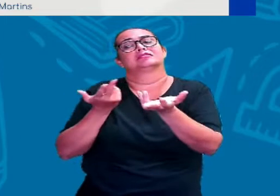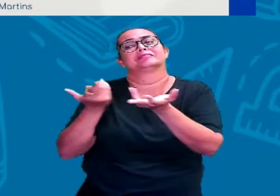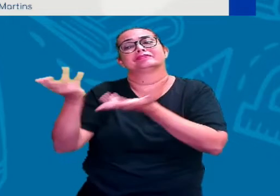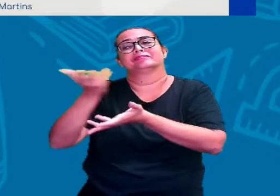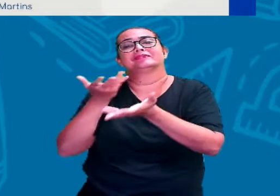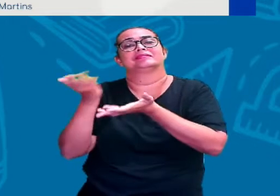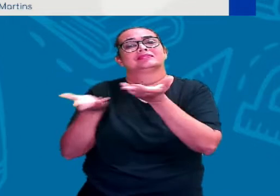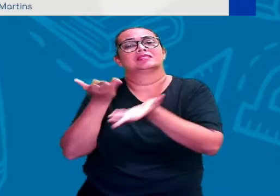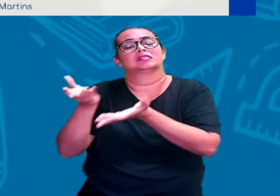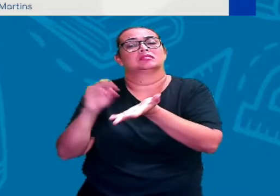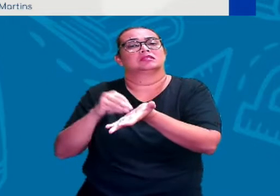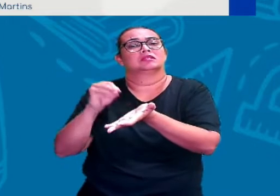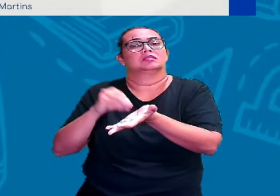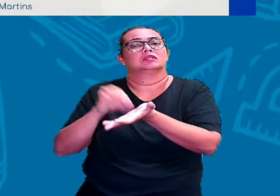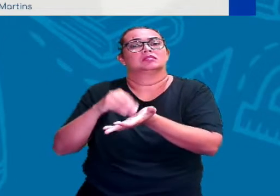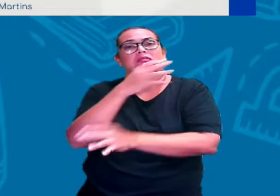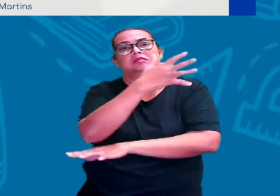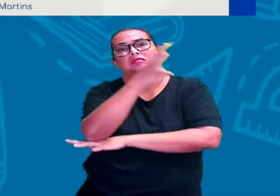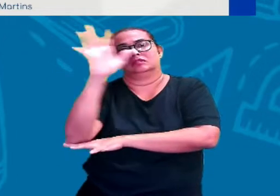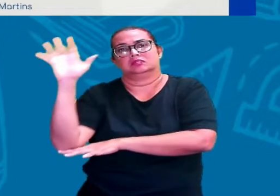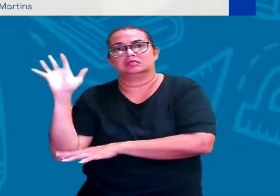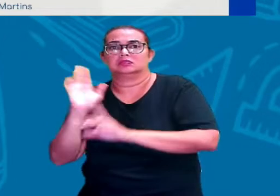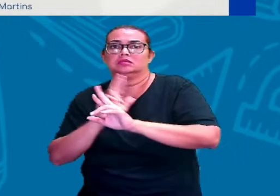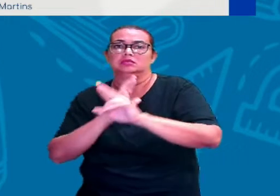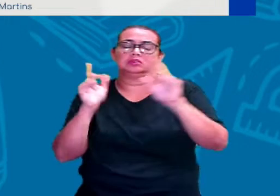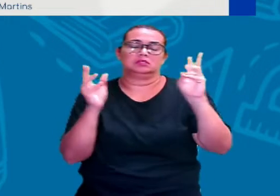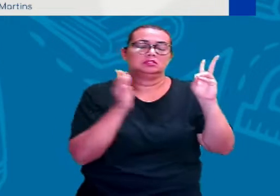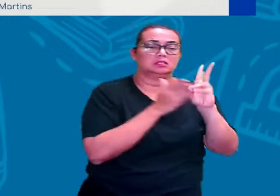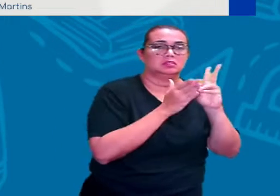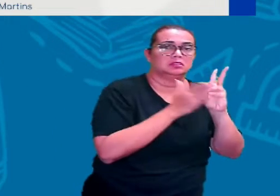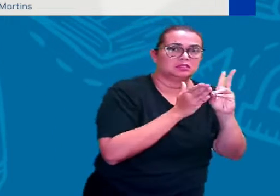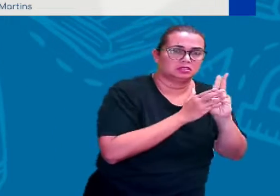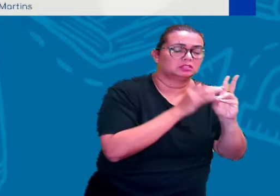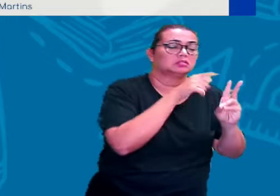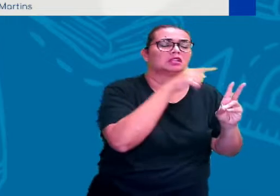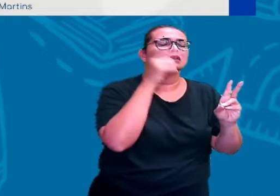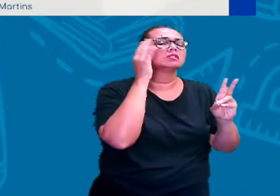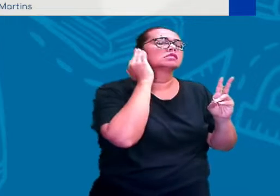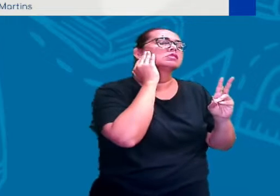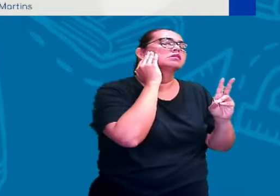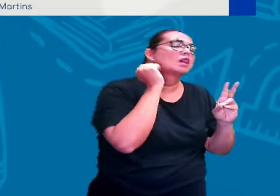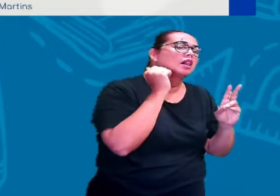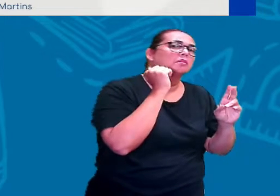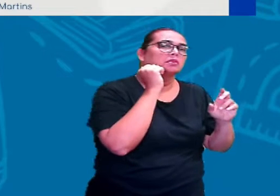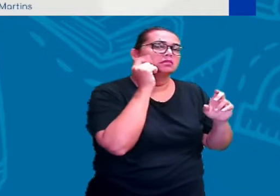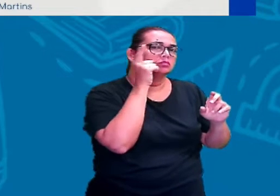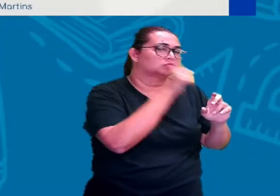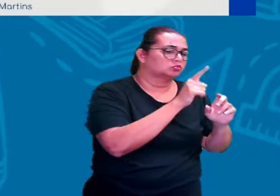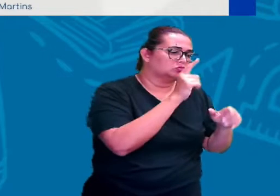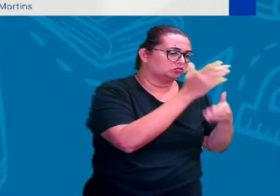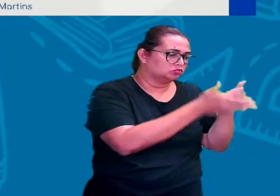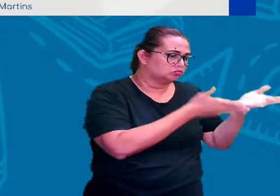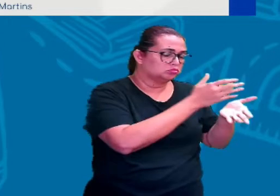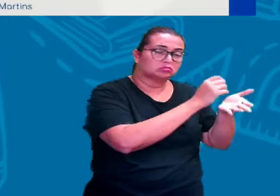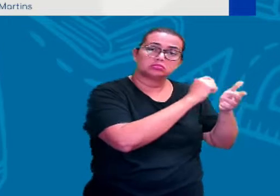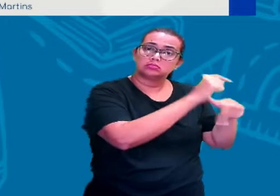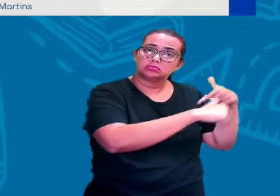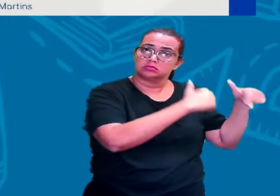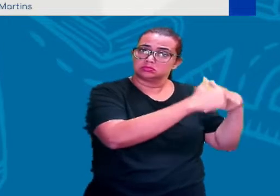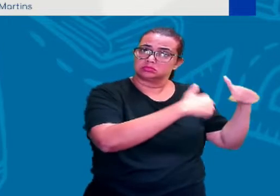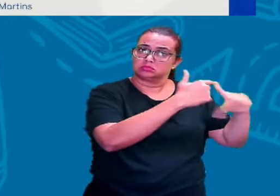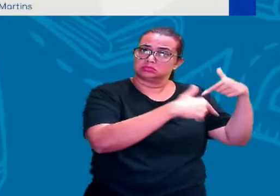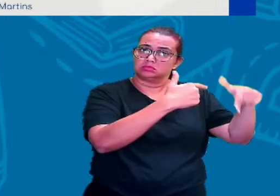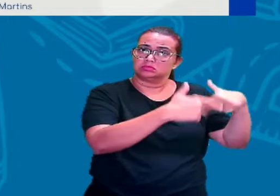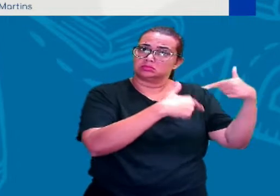povos indígenas, eles conseguem, né, historicamente, sempre foi assim, né, fazer as suas atividades, viver